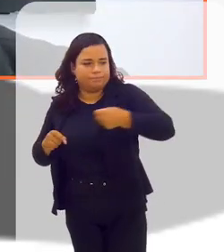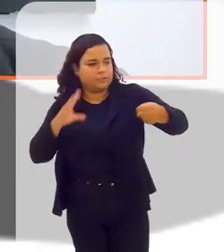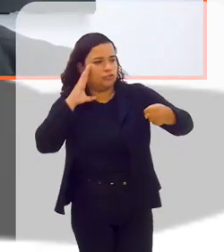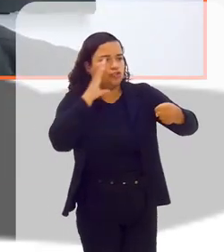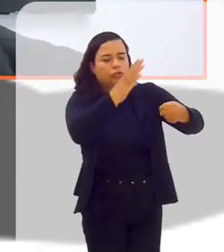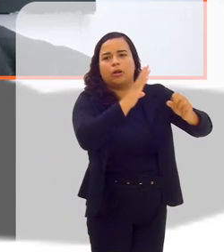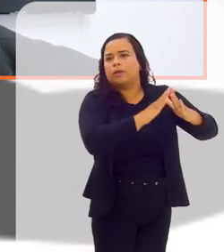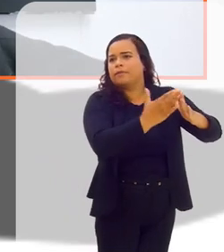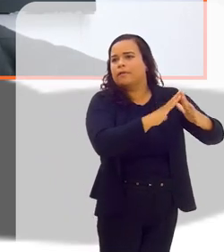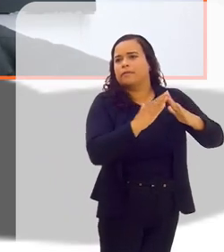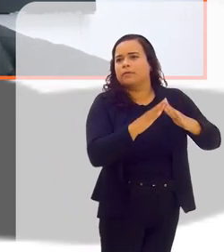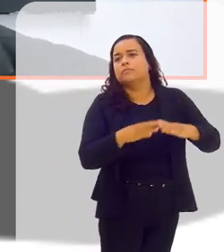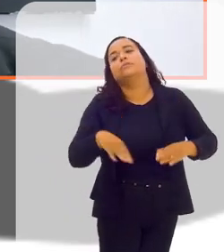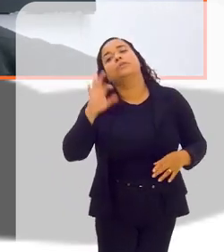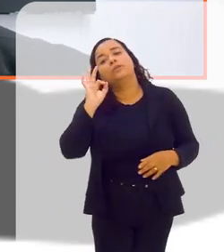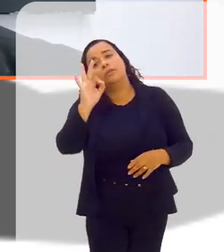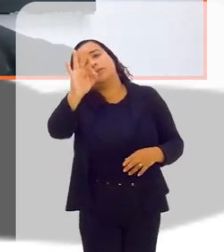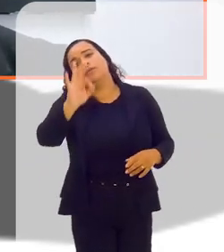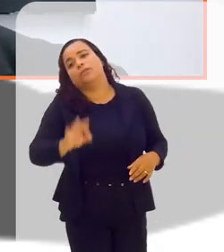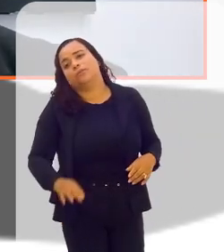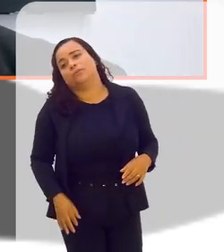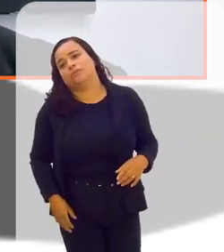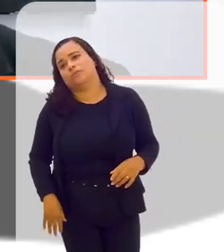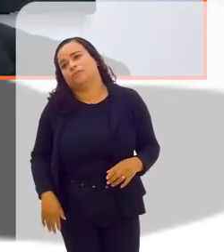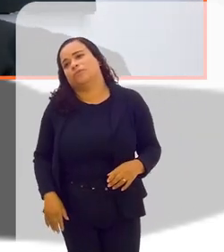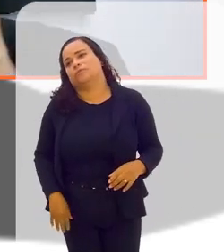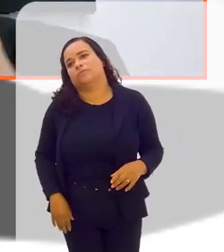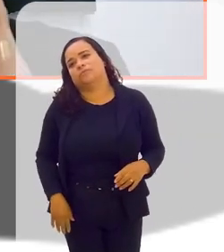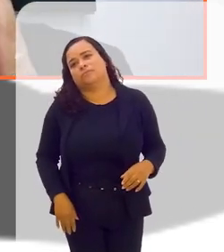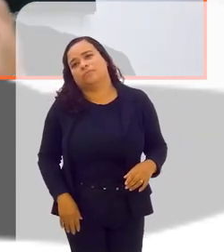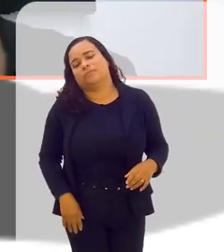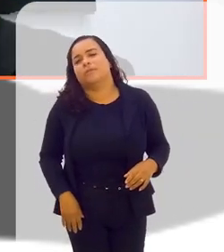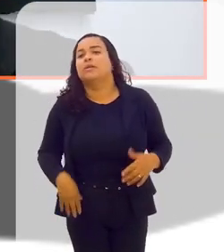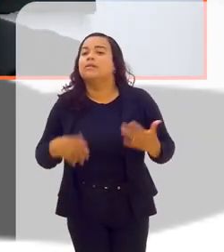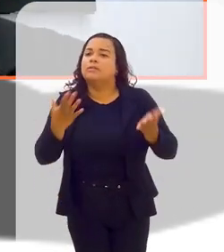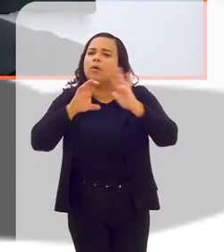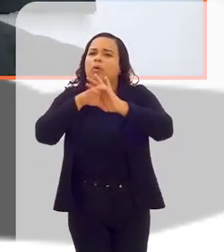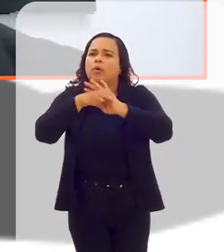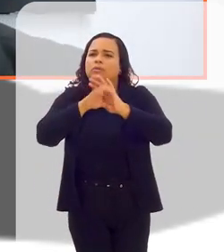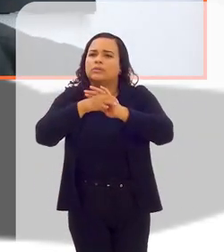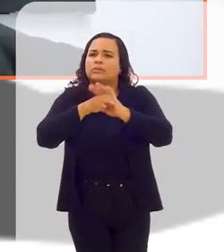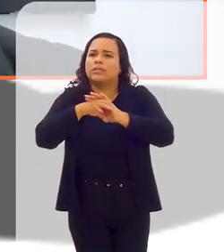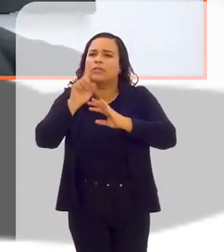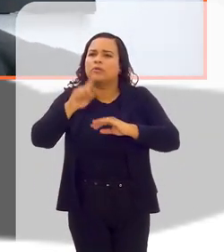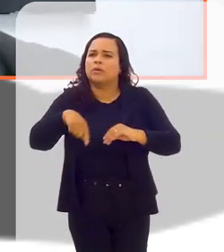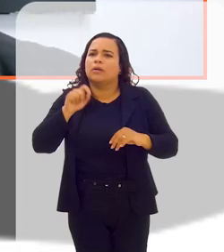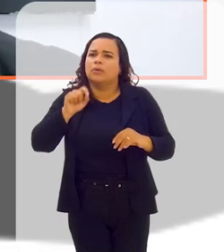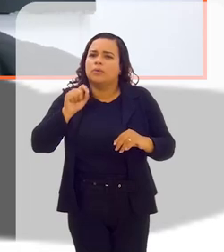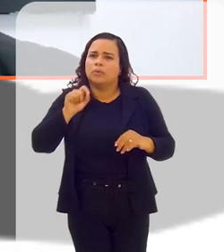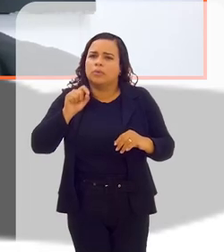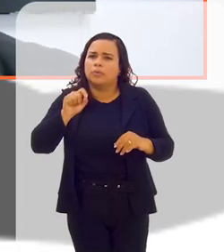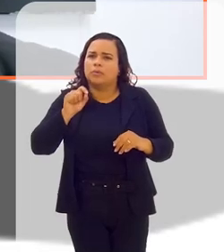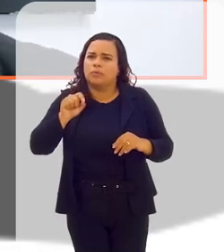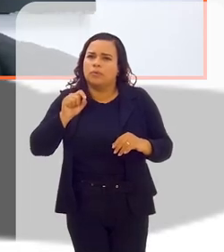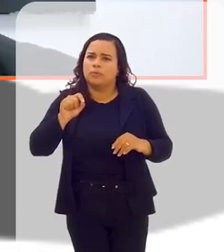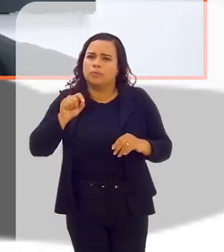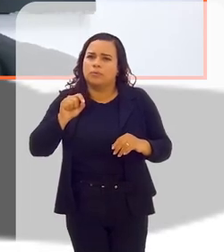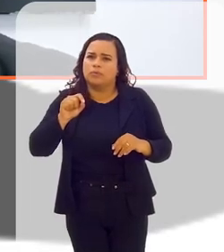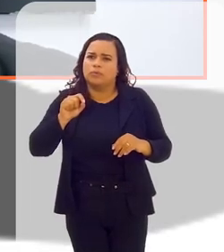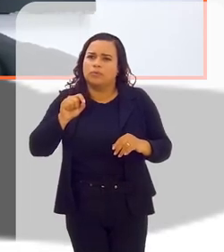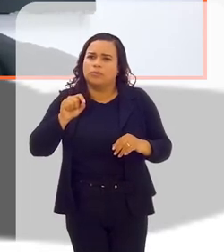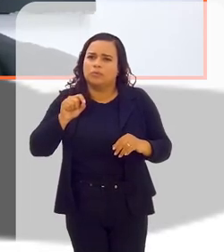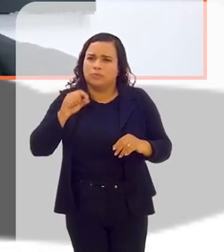para favela. Então, né? Quer Isso, da dizer, indústria para a favela, exatamente. o conceito é você,